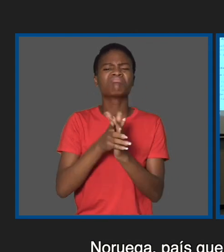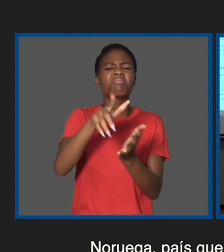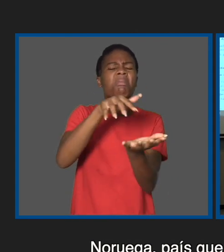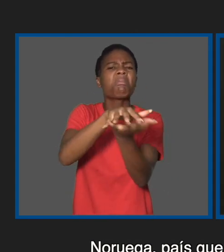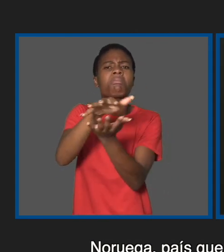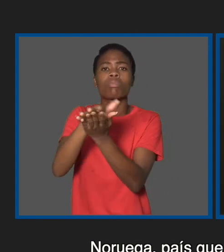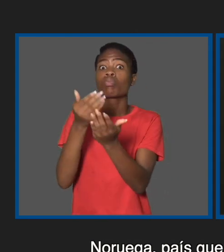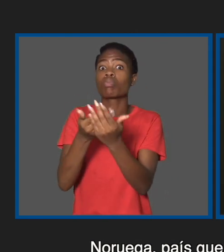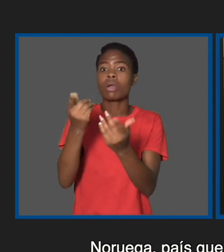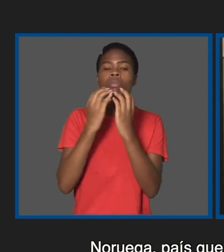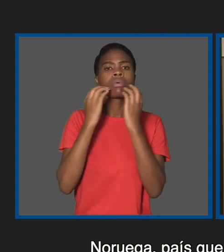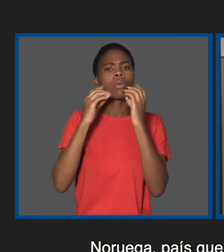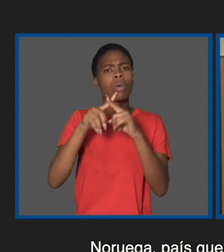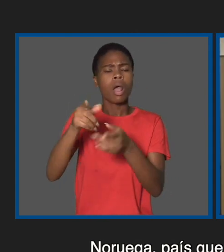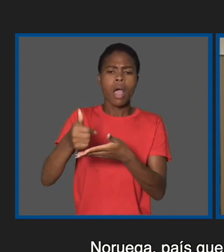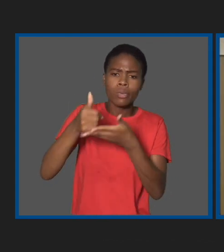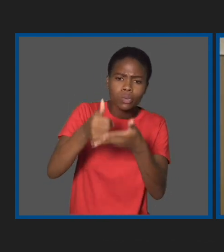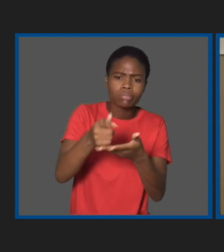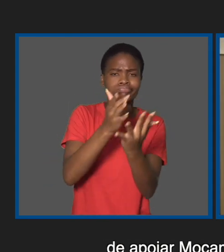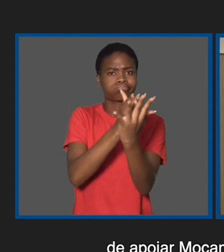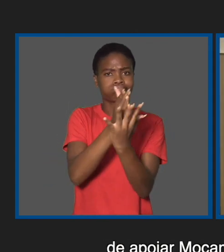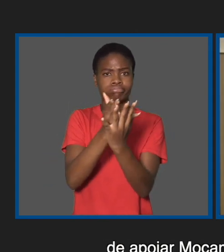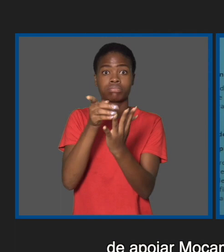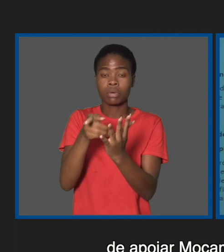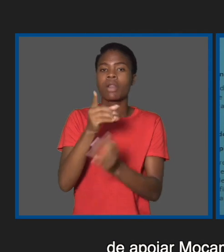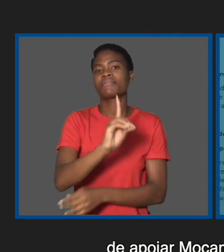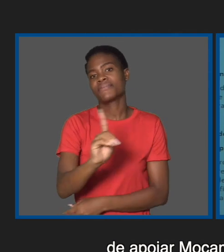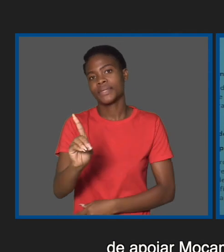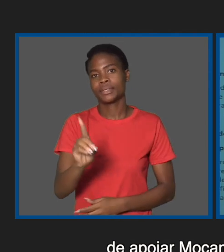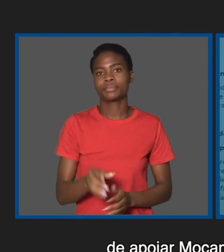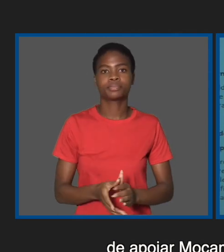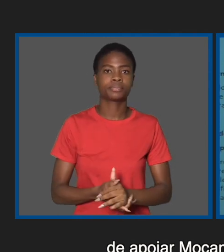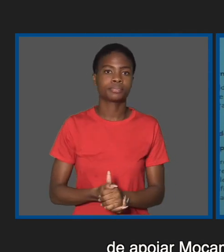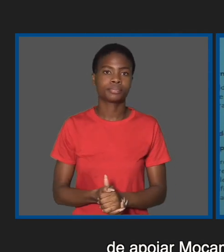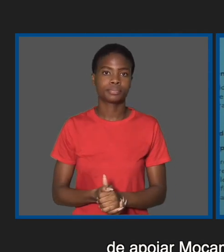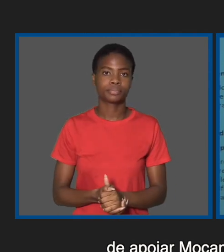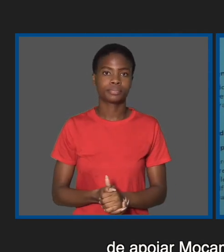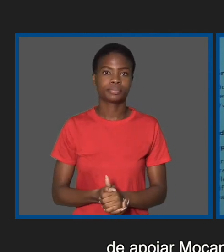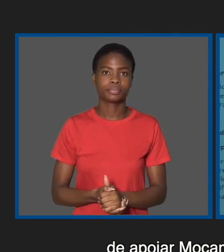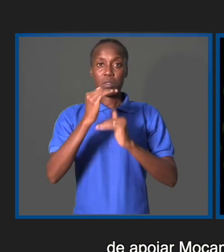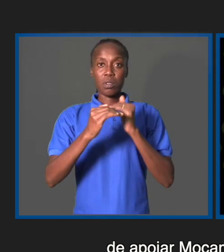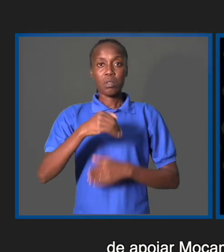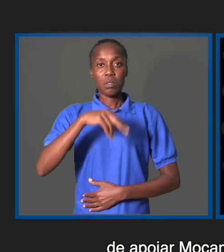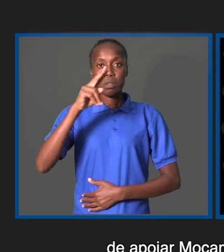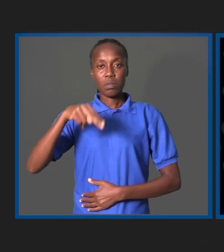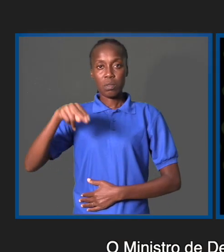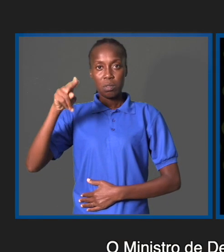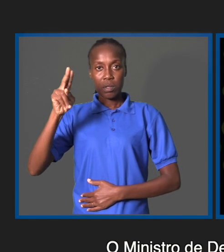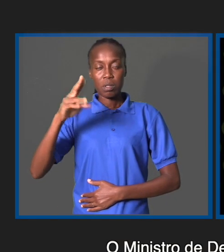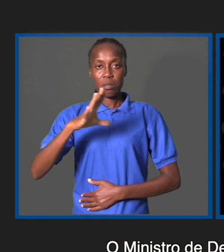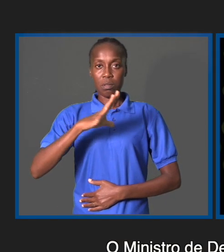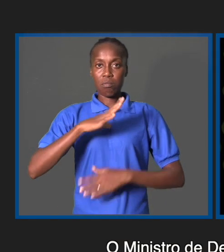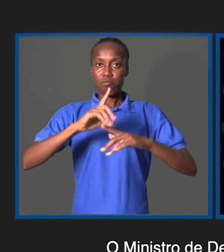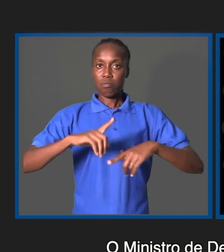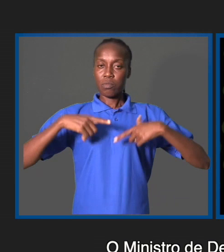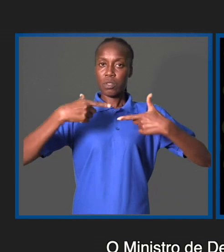de longa data, explica o porquê de apoiar Moçambique no campo da deficiência. O